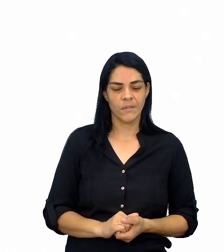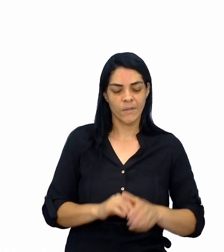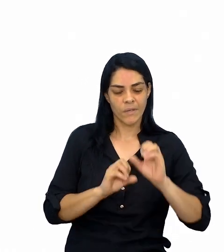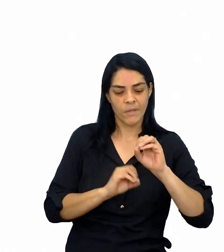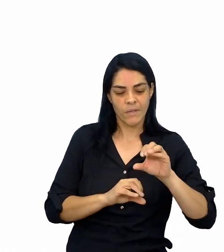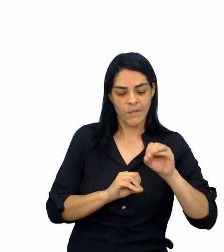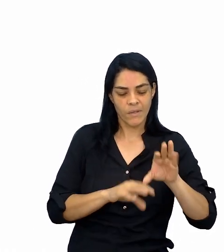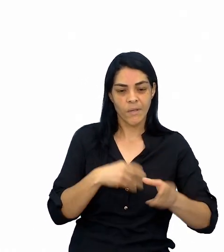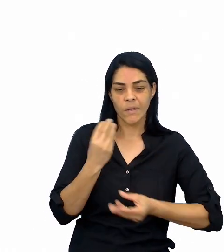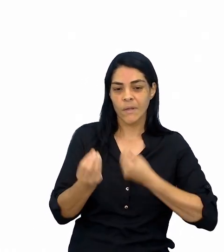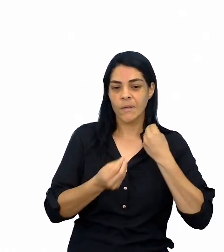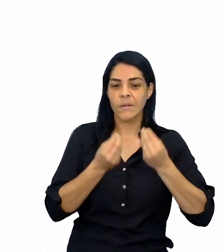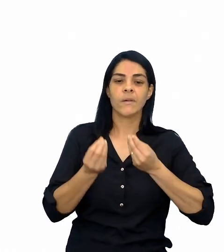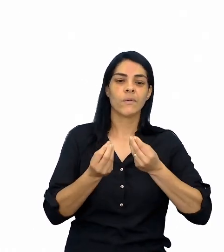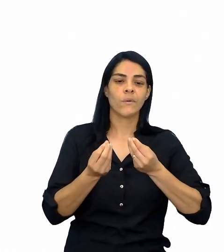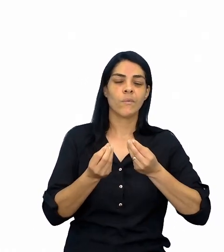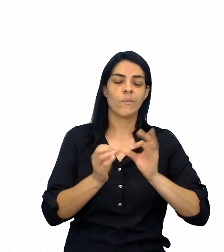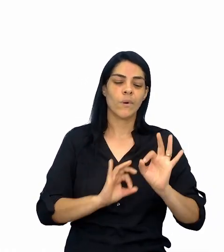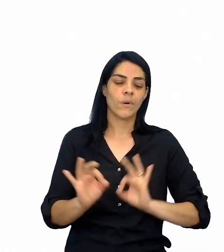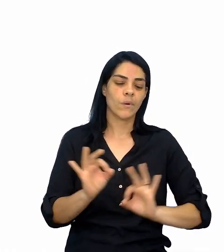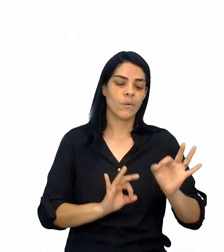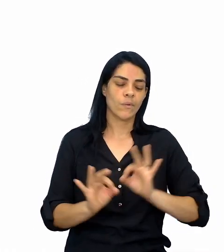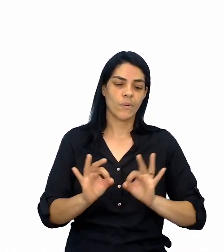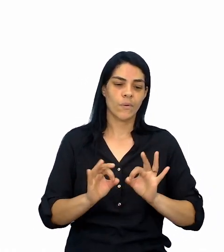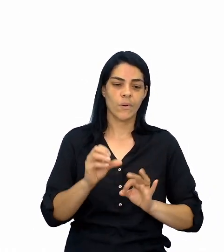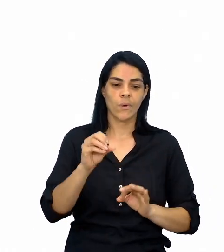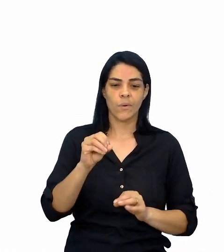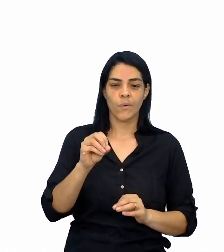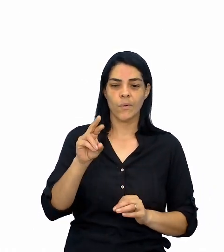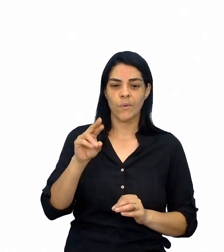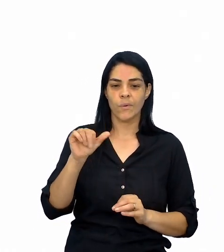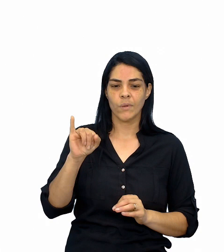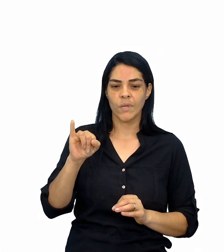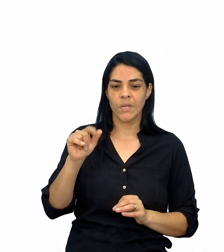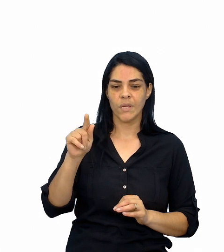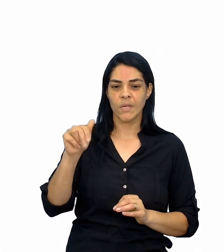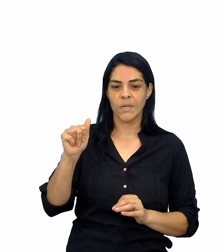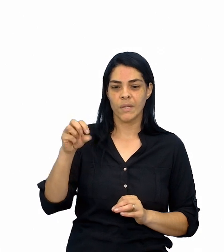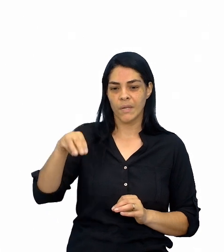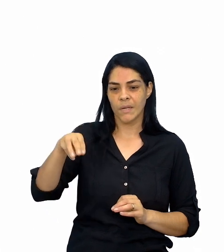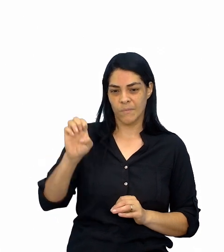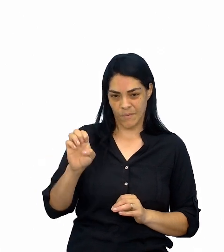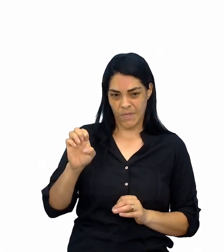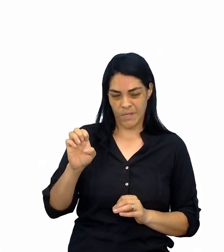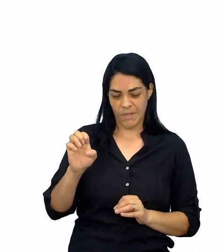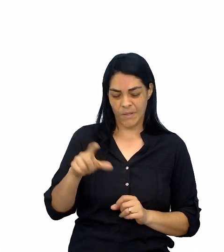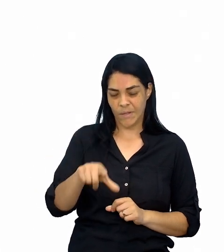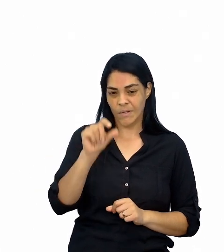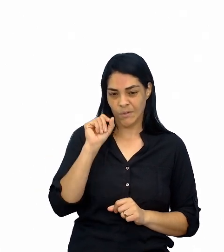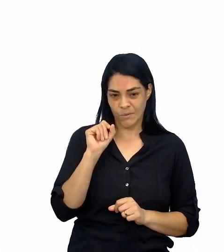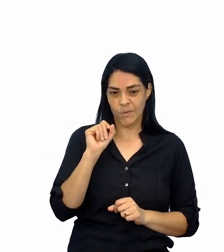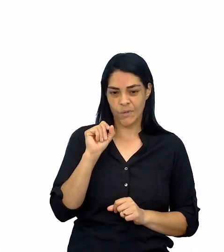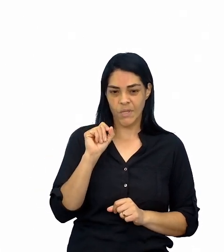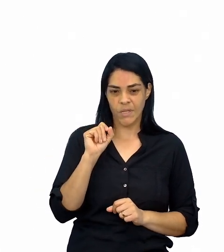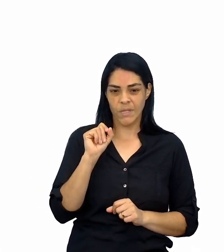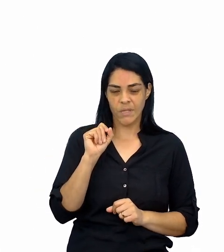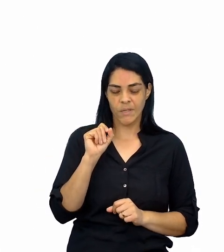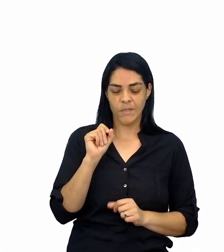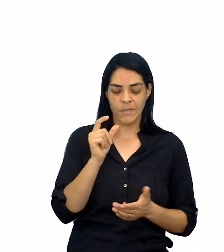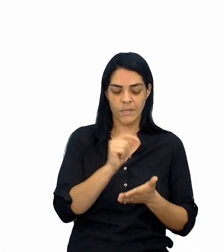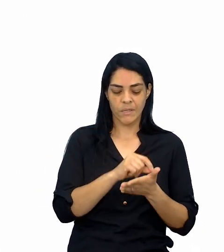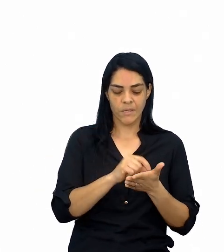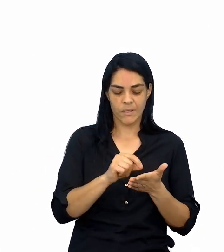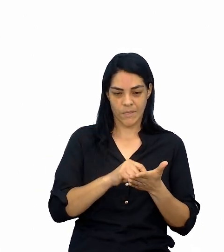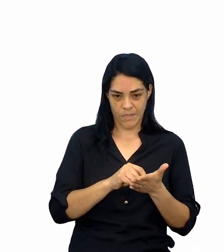ensinar como se monta um origami, pode-se escolher entre escrever